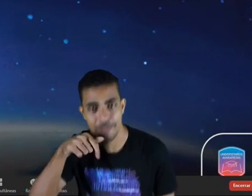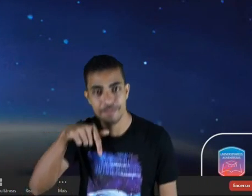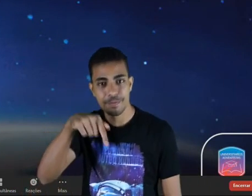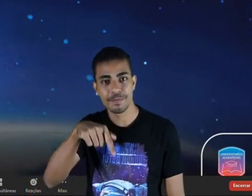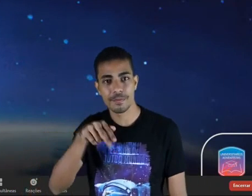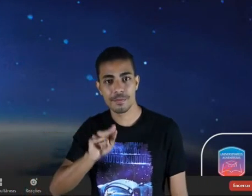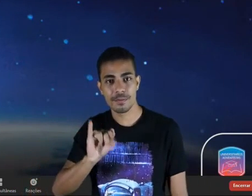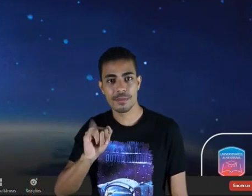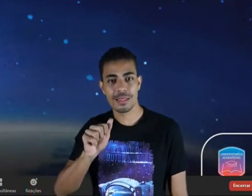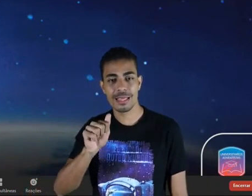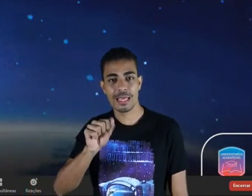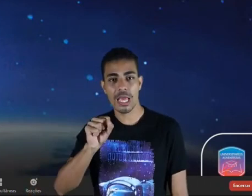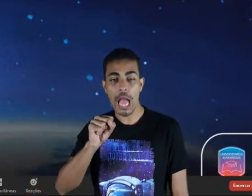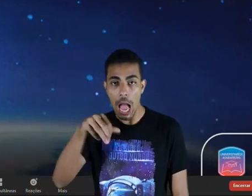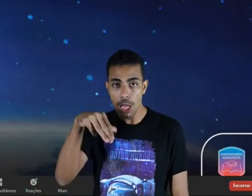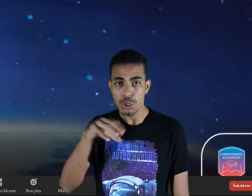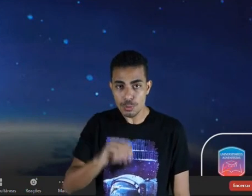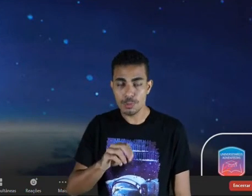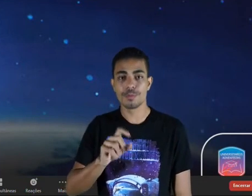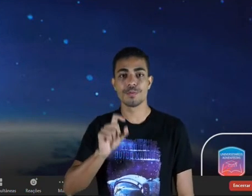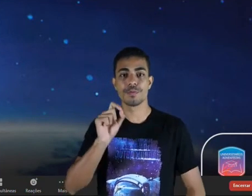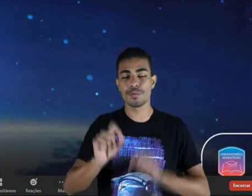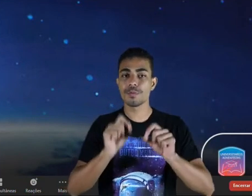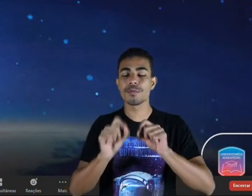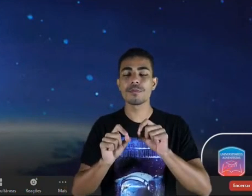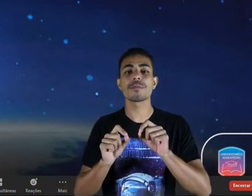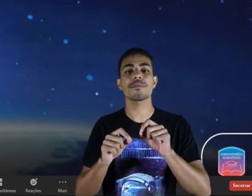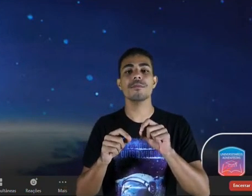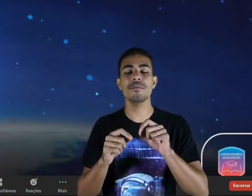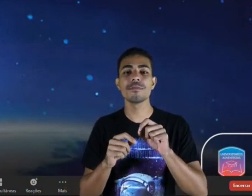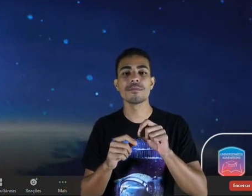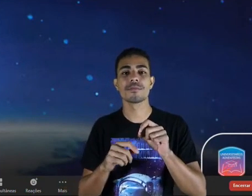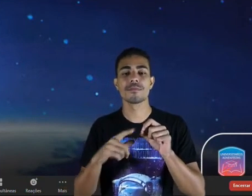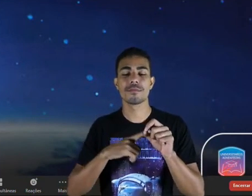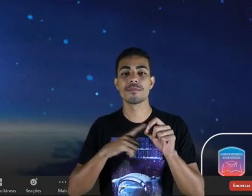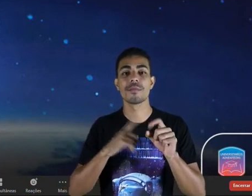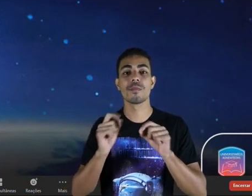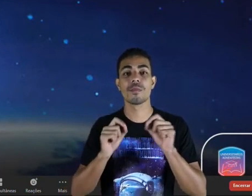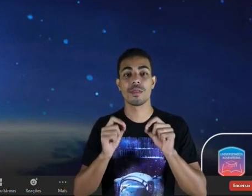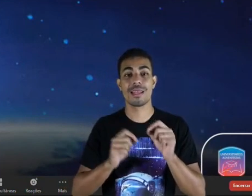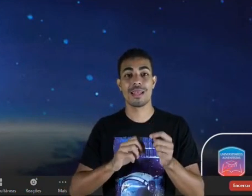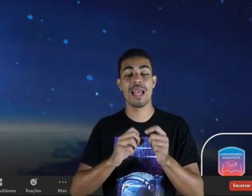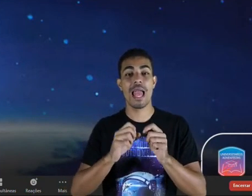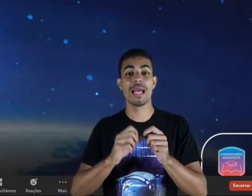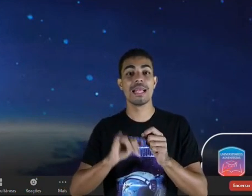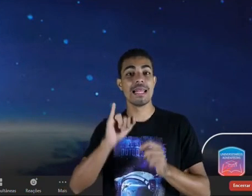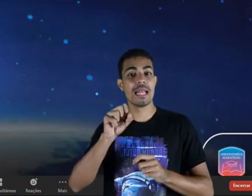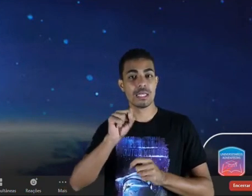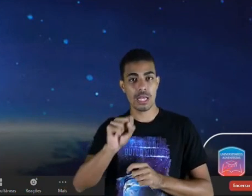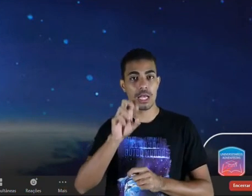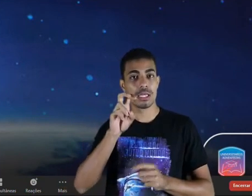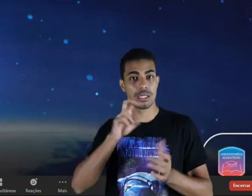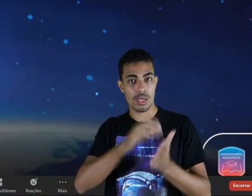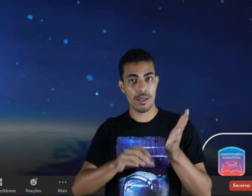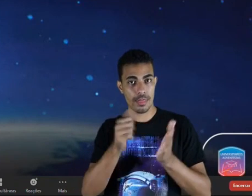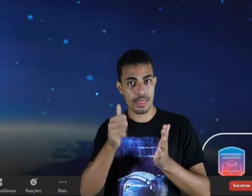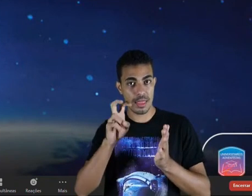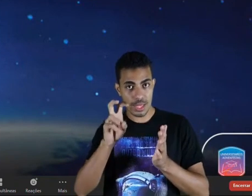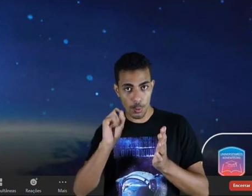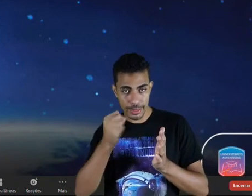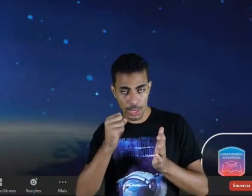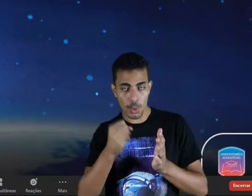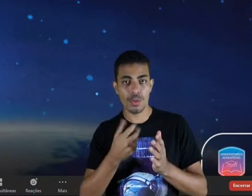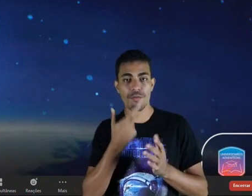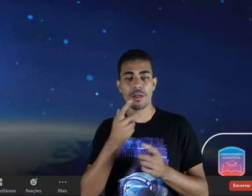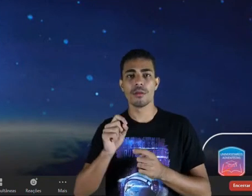um centro. Olha aqui. Porque os meus pensamentos, Isaías 55, 8 e 9, porque os meus pensamentos não são